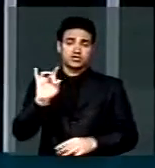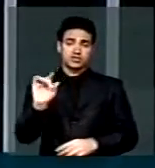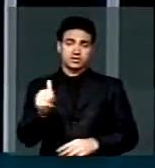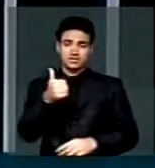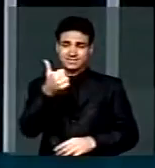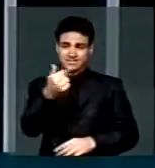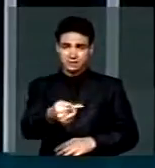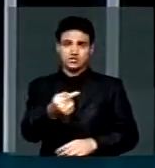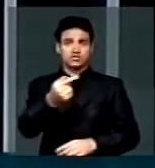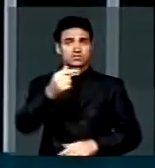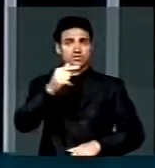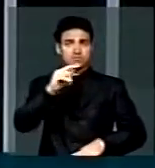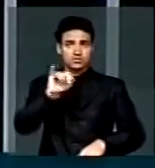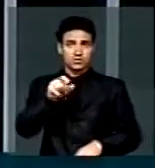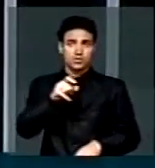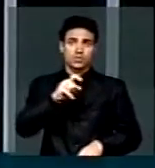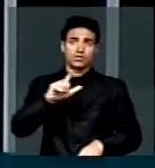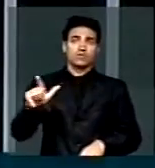17 de julho de